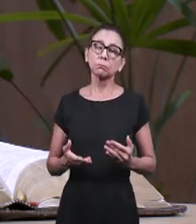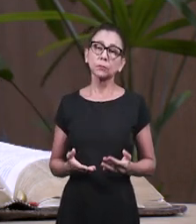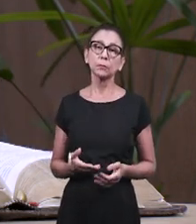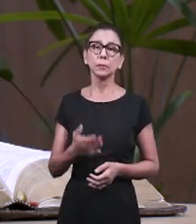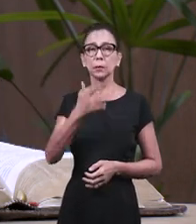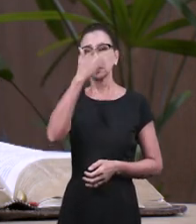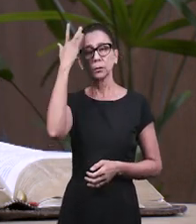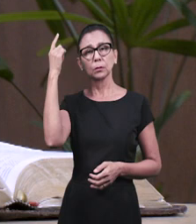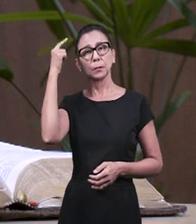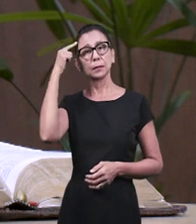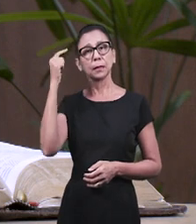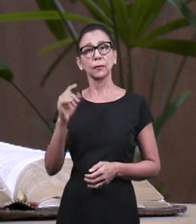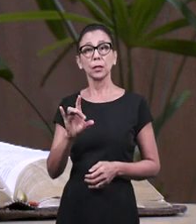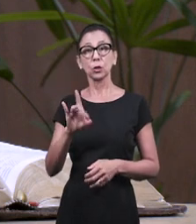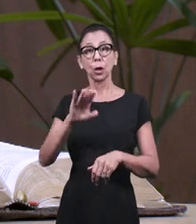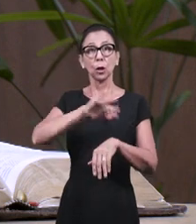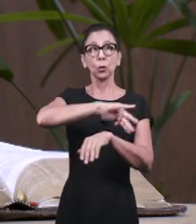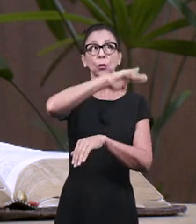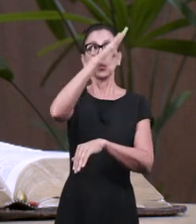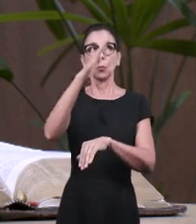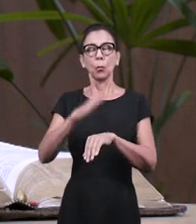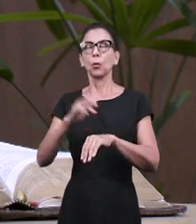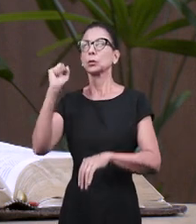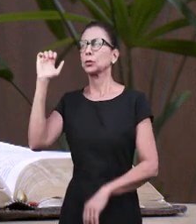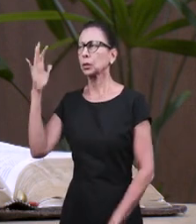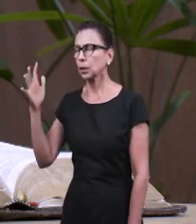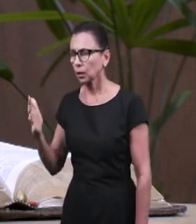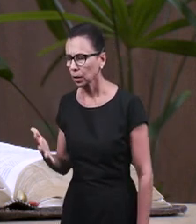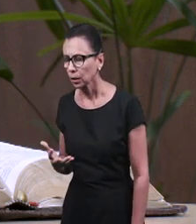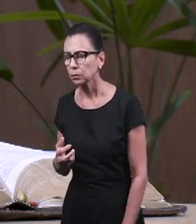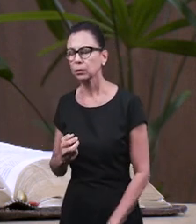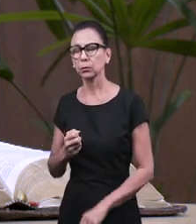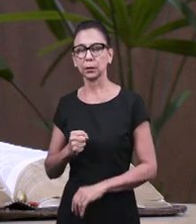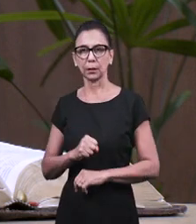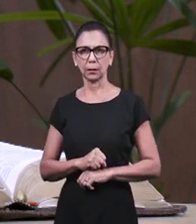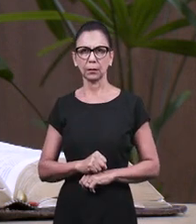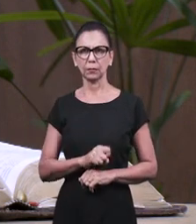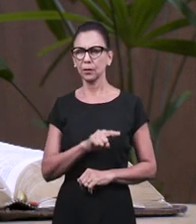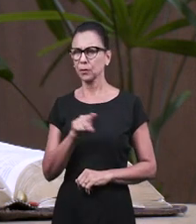era naquele monte. E vós dizeis que é Jerusalém.